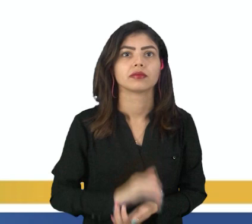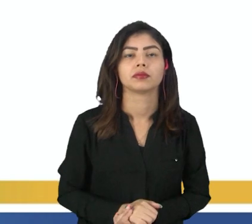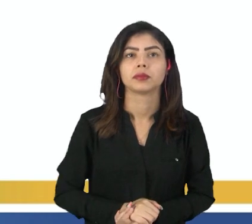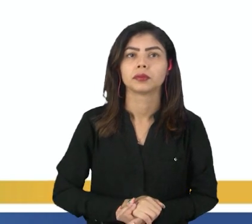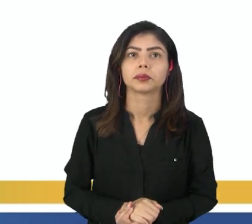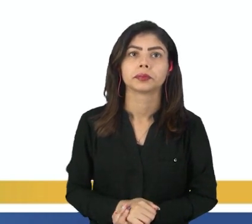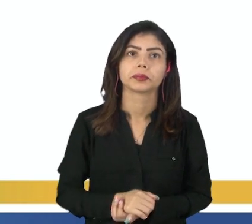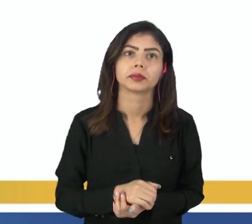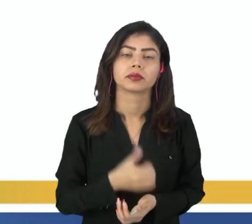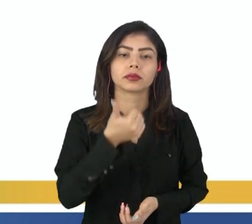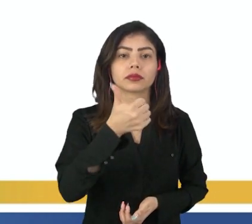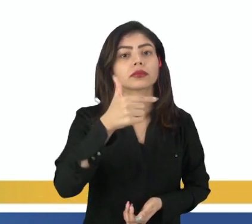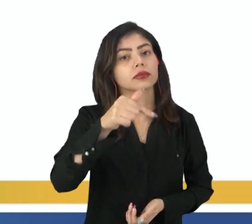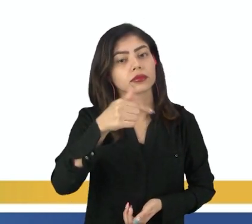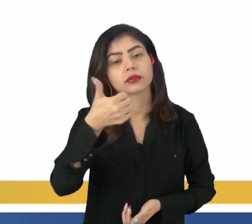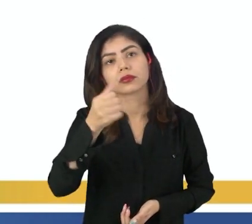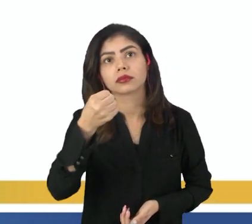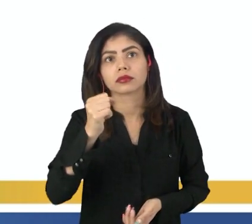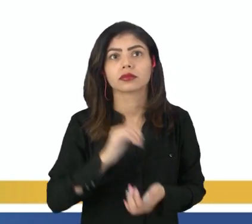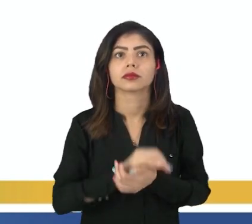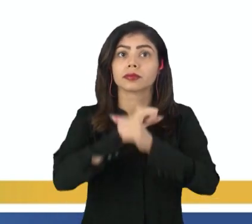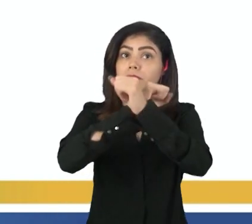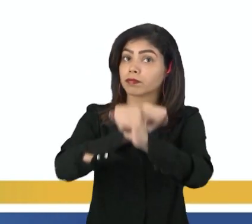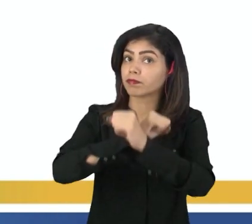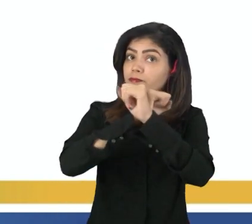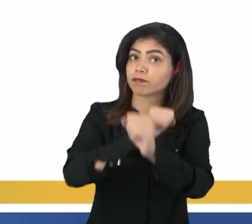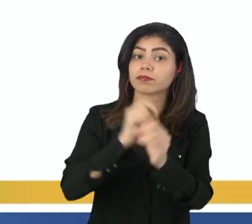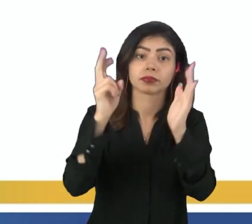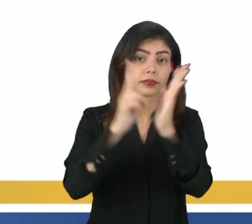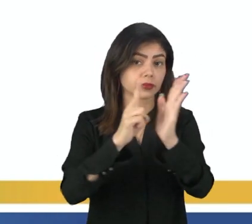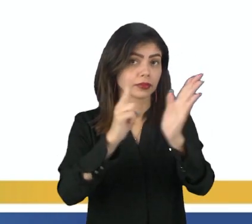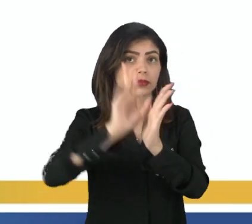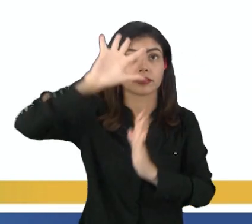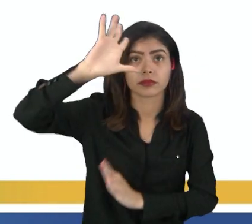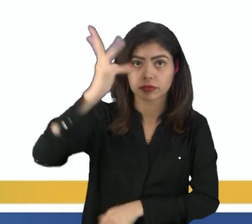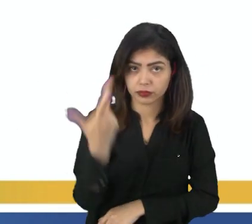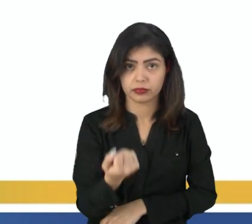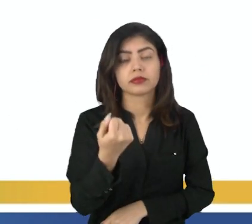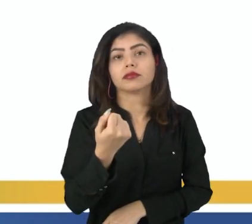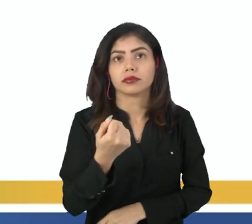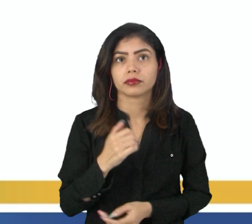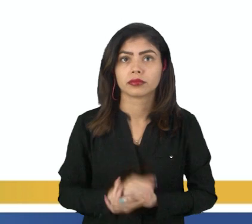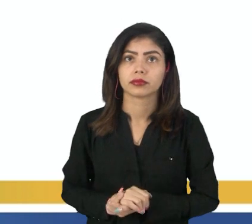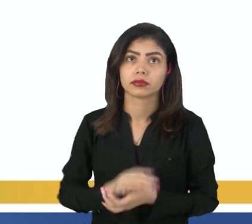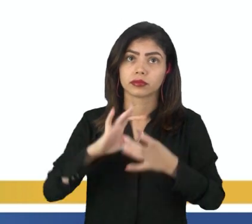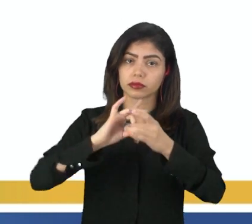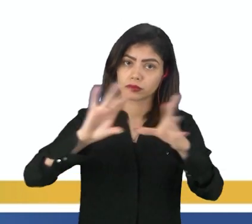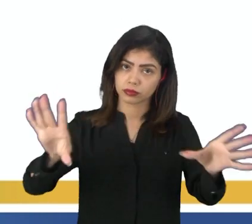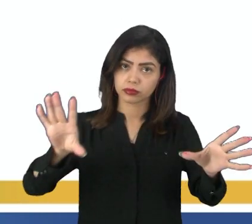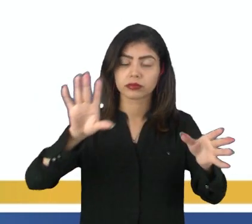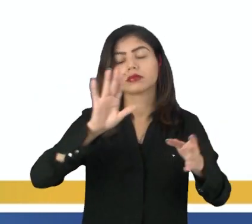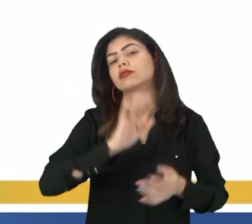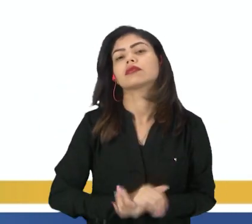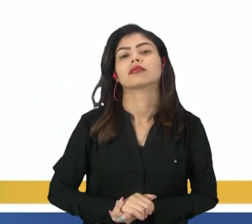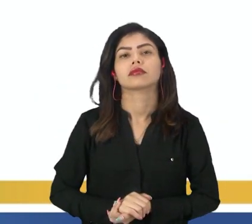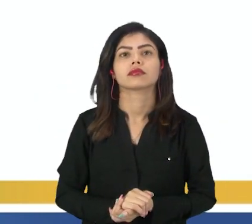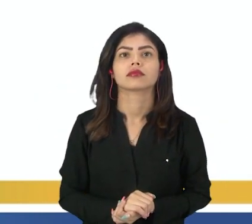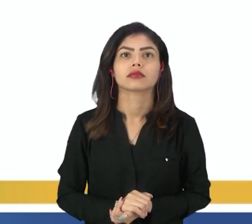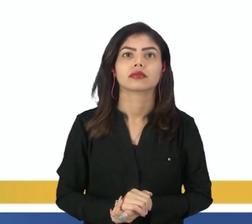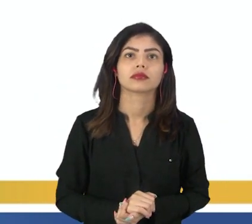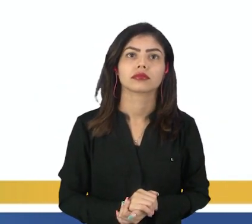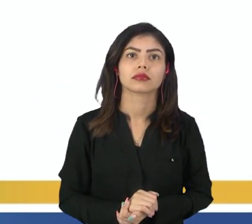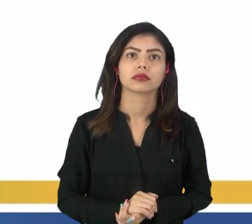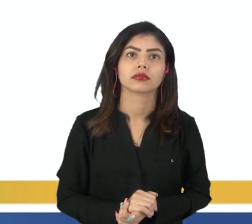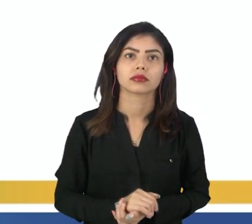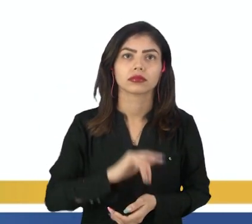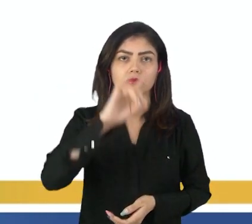ouro, século XVII e XVIII, trabalho escravo de indígenas e africanos, além da mão de